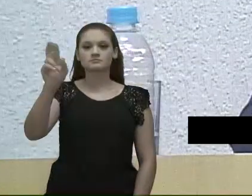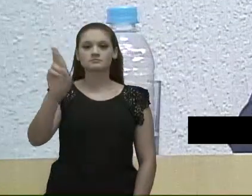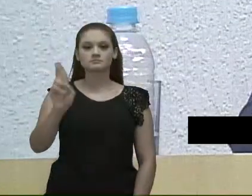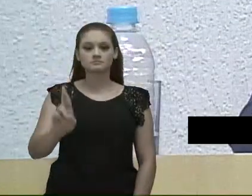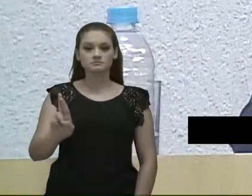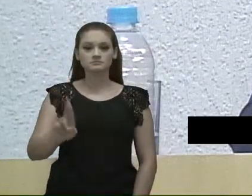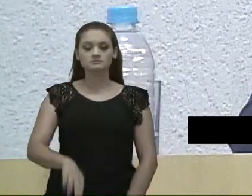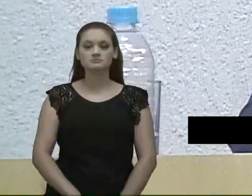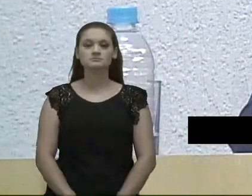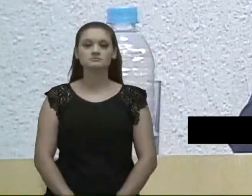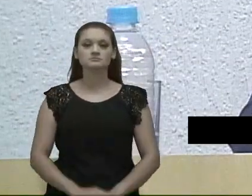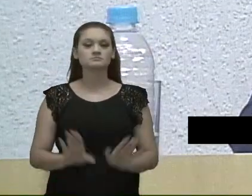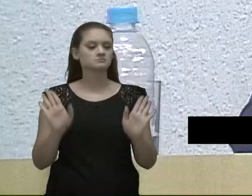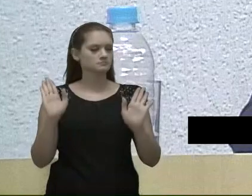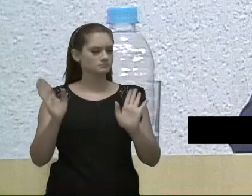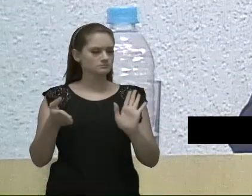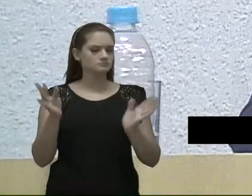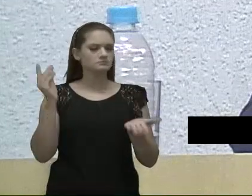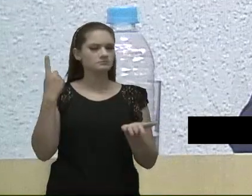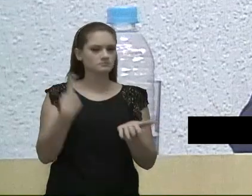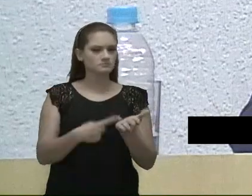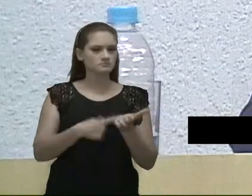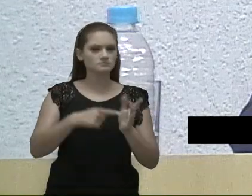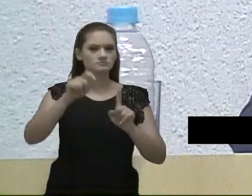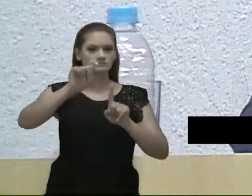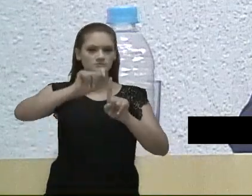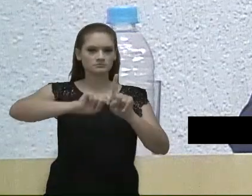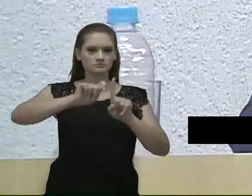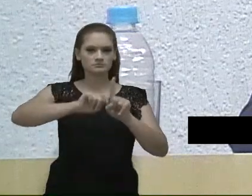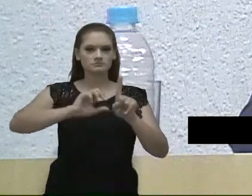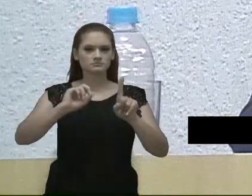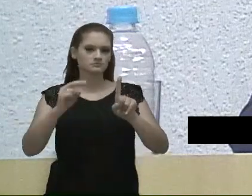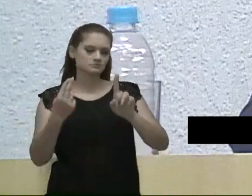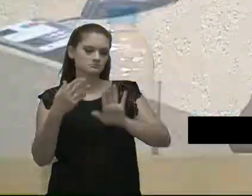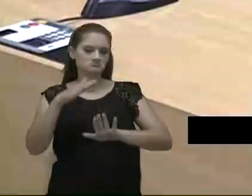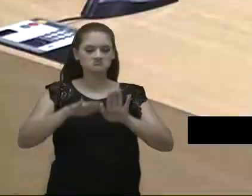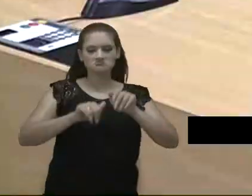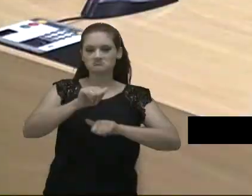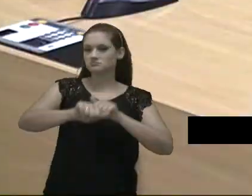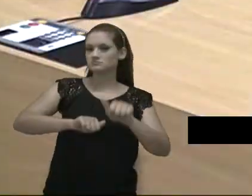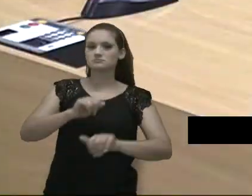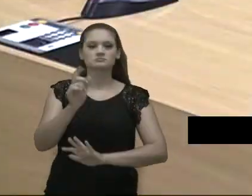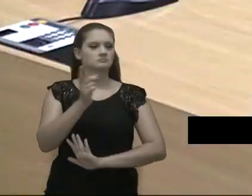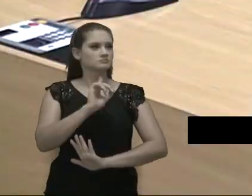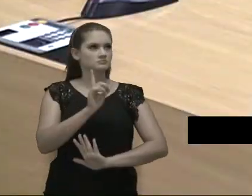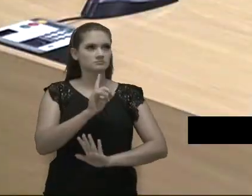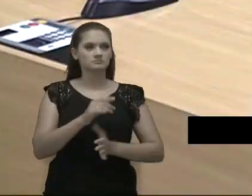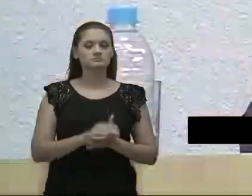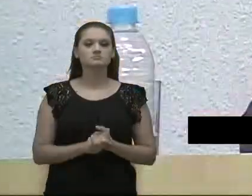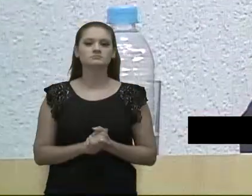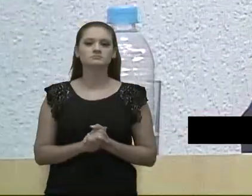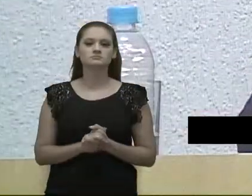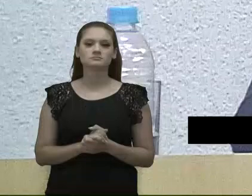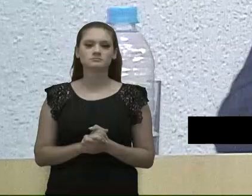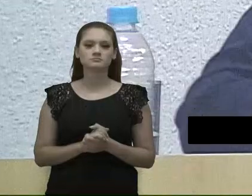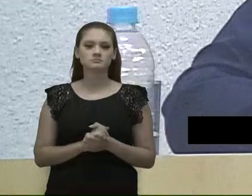Isso é fechado, né? É por mês, é isso? Sim, senhor. Ou varia, tem variação? Não, senhor.